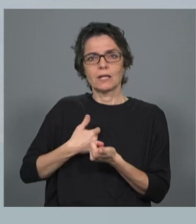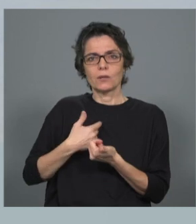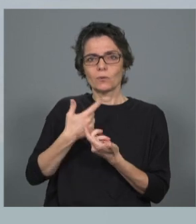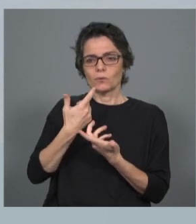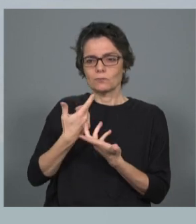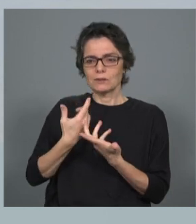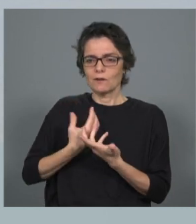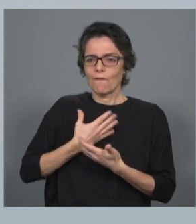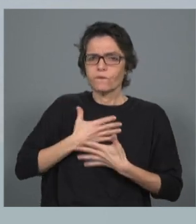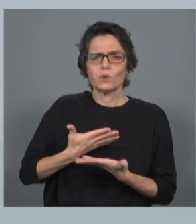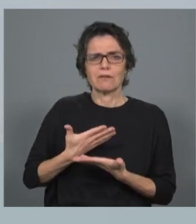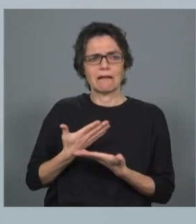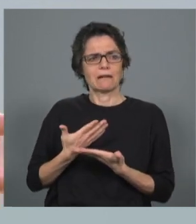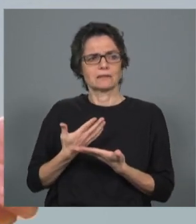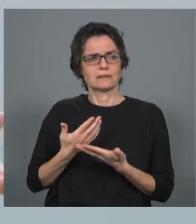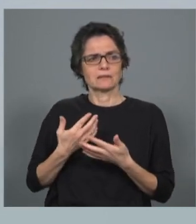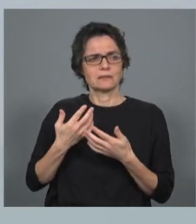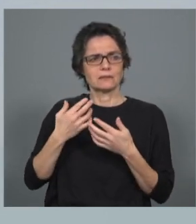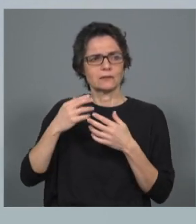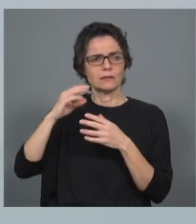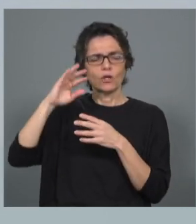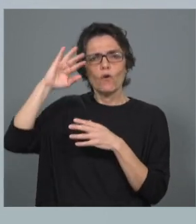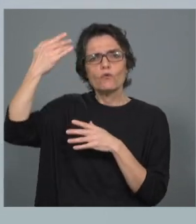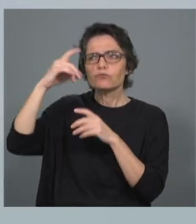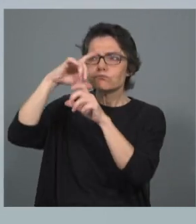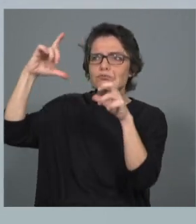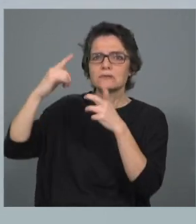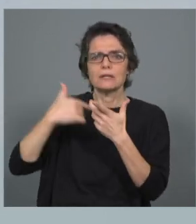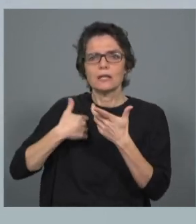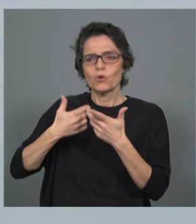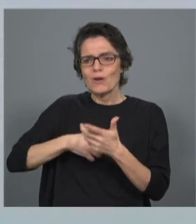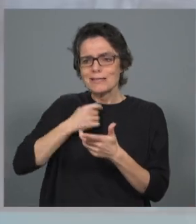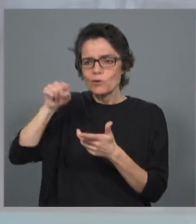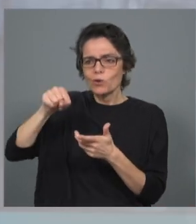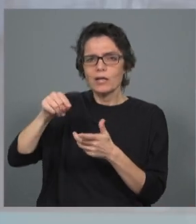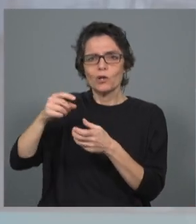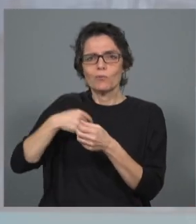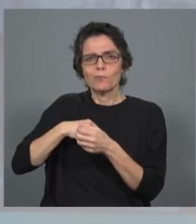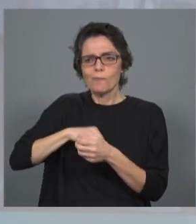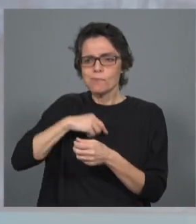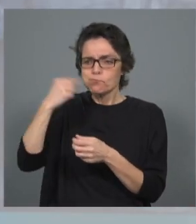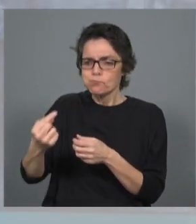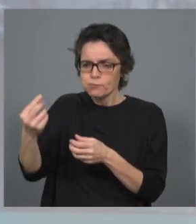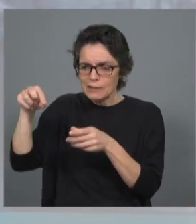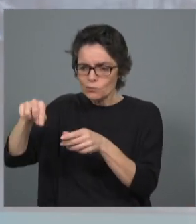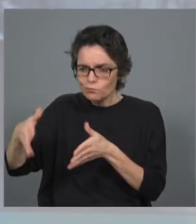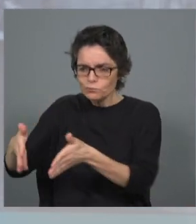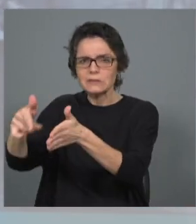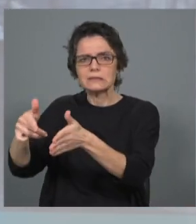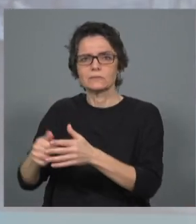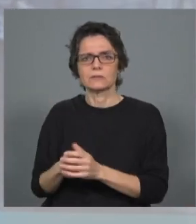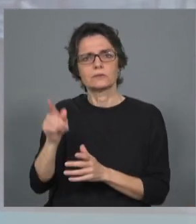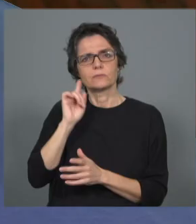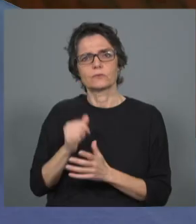vontade, em termos de, enfim, todas as dimensões da minha existência. E o exercício de liberdade por excelência, essa descoberta da vocação e seguindo? Sim, parece-me que nós